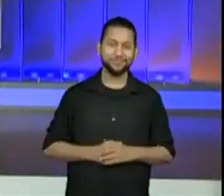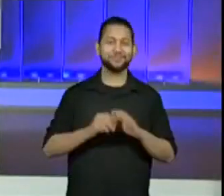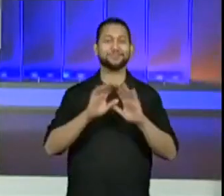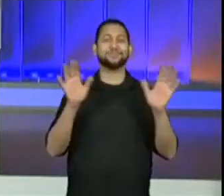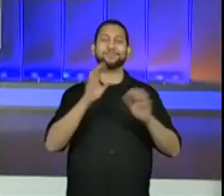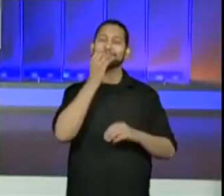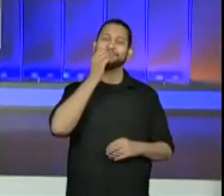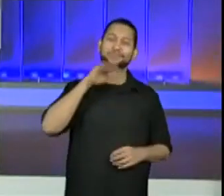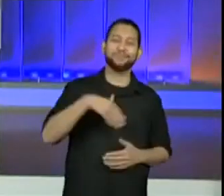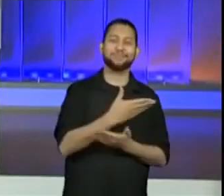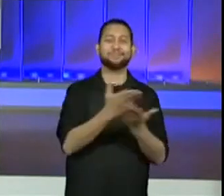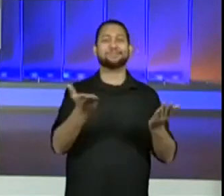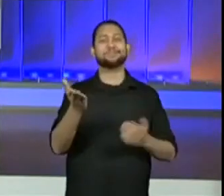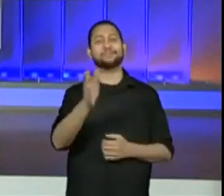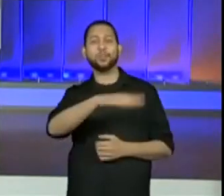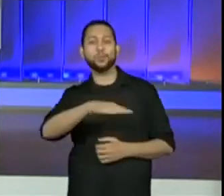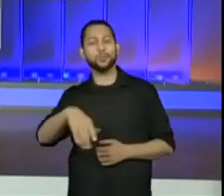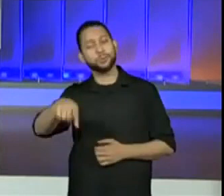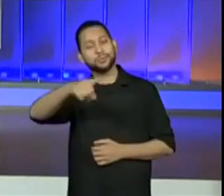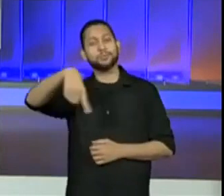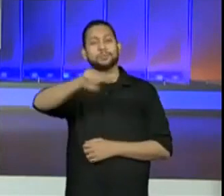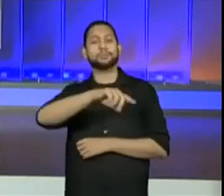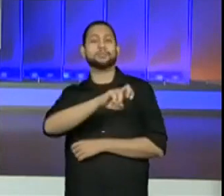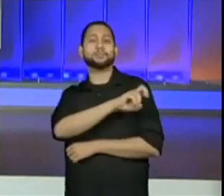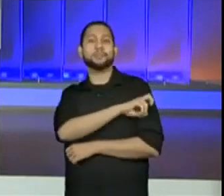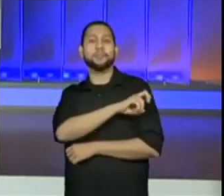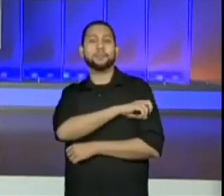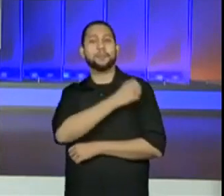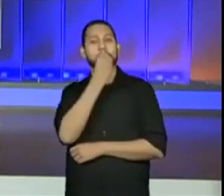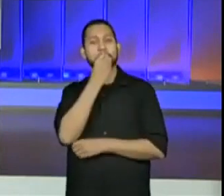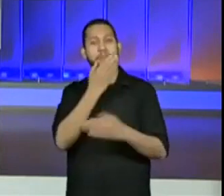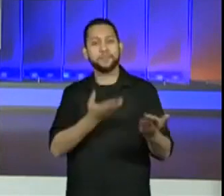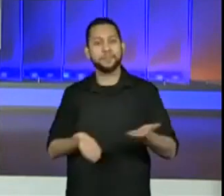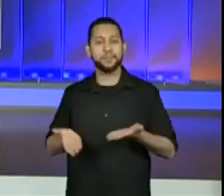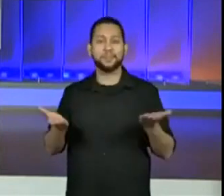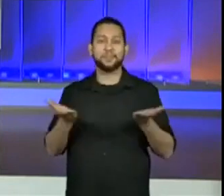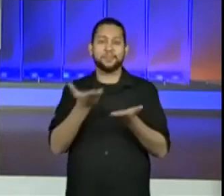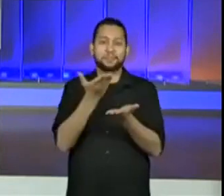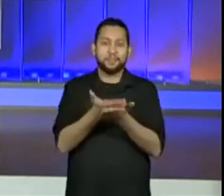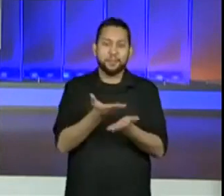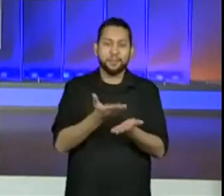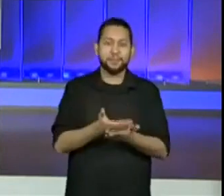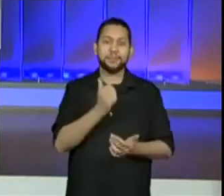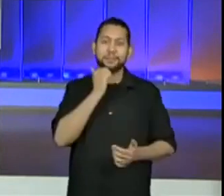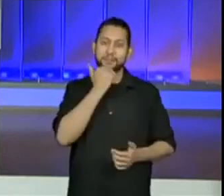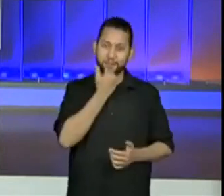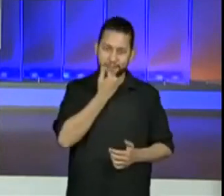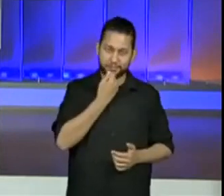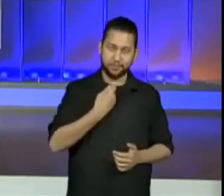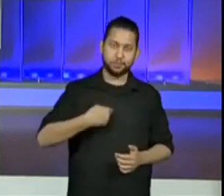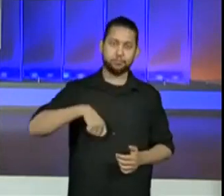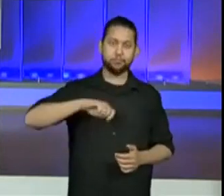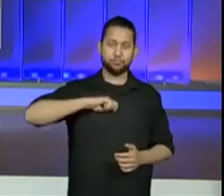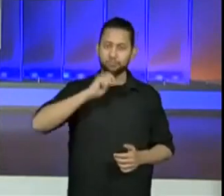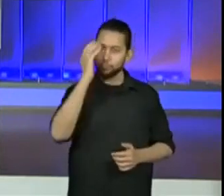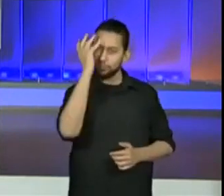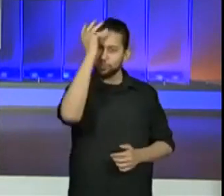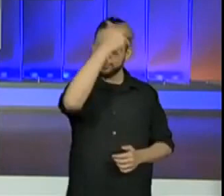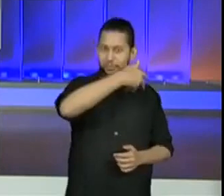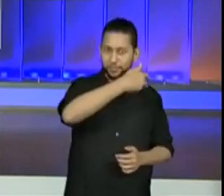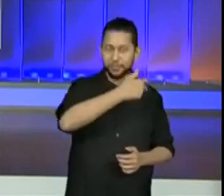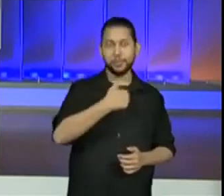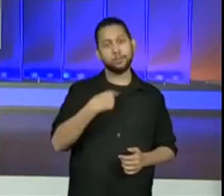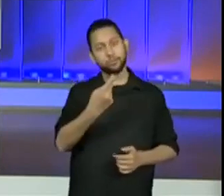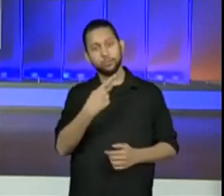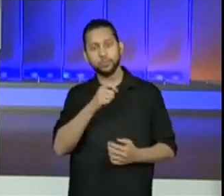Boa tarde, estudantes do quinto ano, bem-vindos a essa aula de ciências. Sou o professor Joelson, estarei com vocês